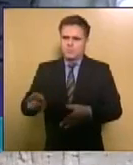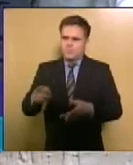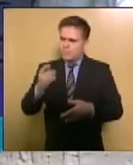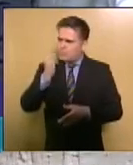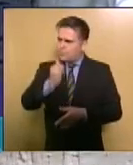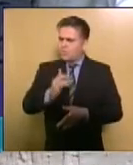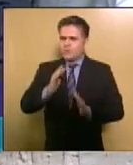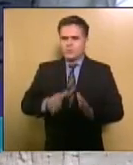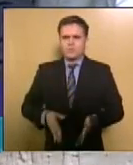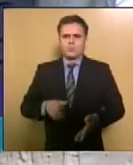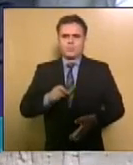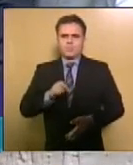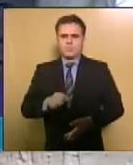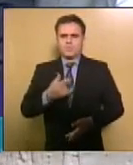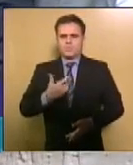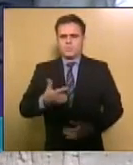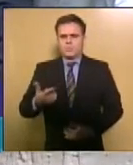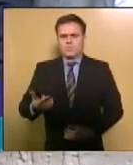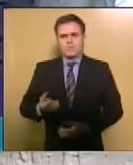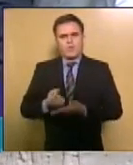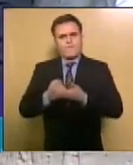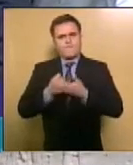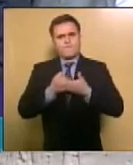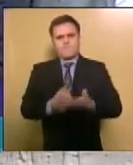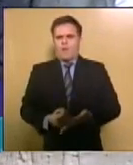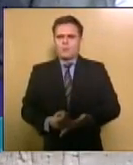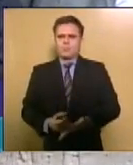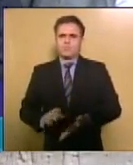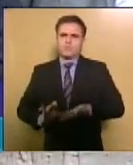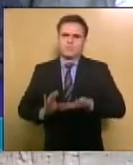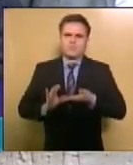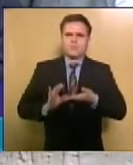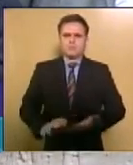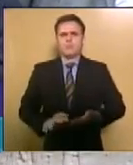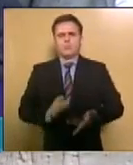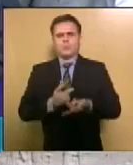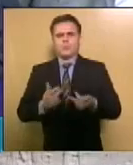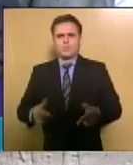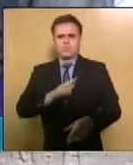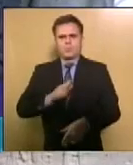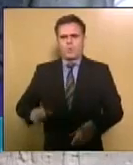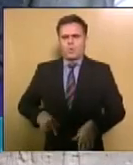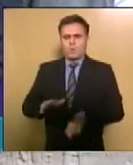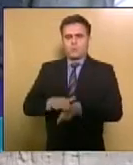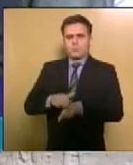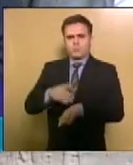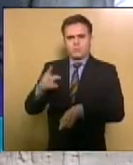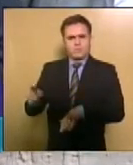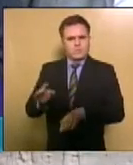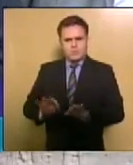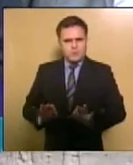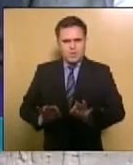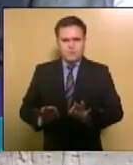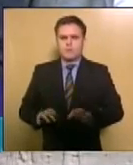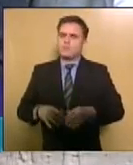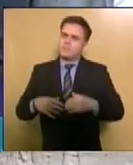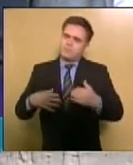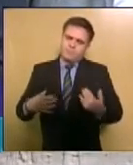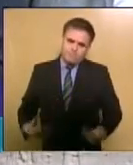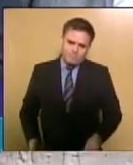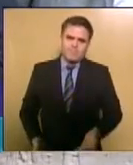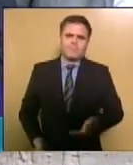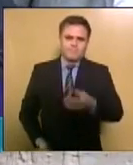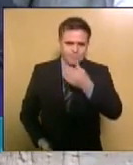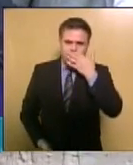se não houver um apoio um enfrentamento direto por parte do governo As coisas não acontecem nós esperamos que